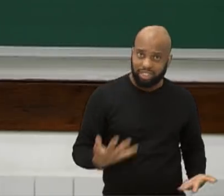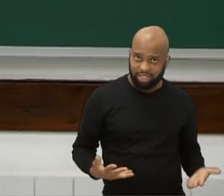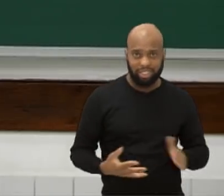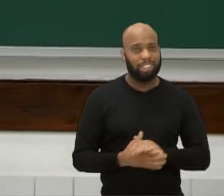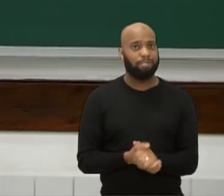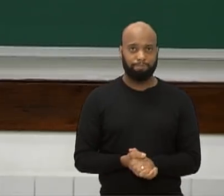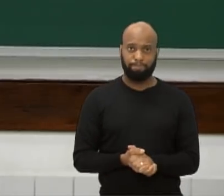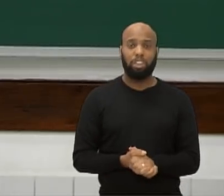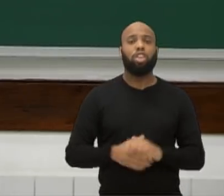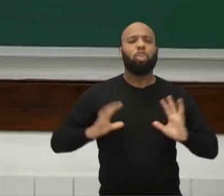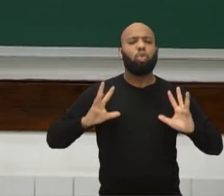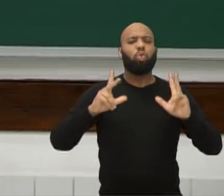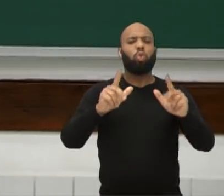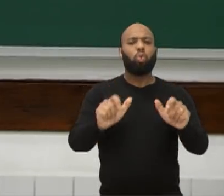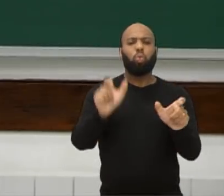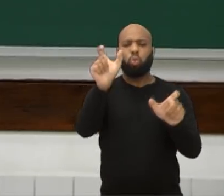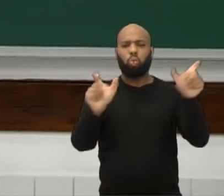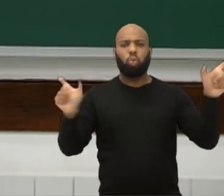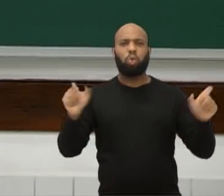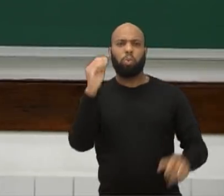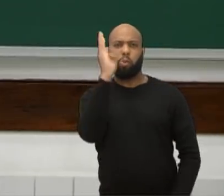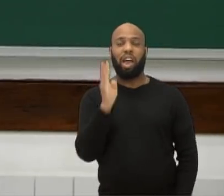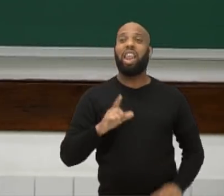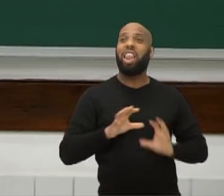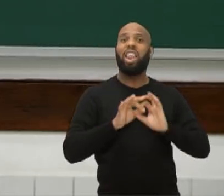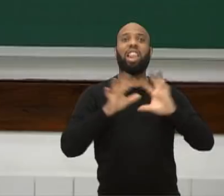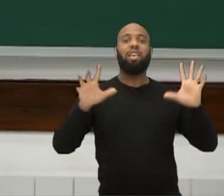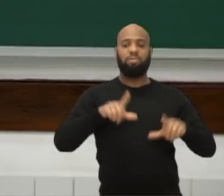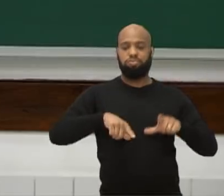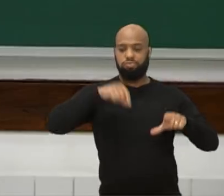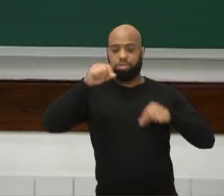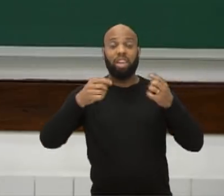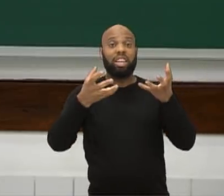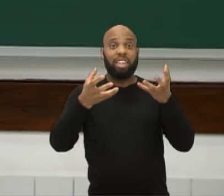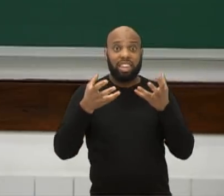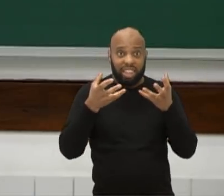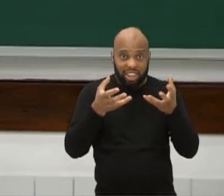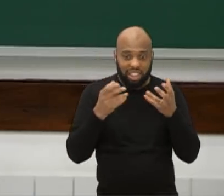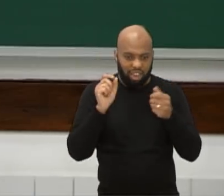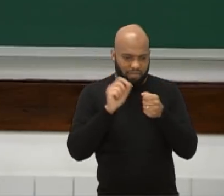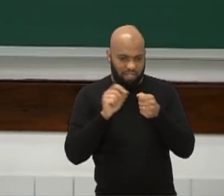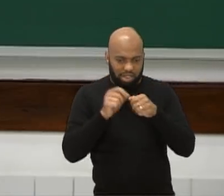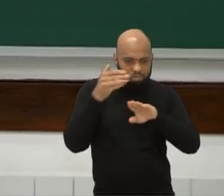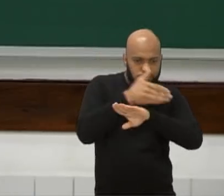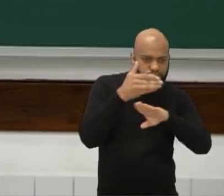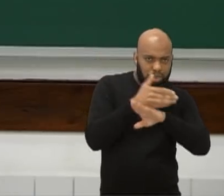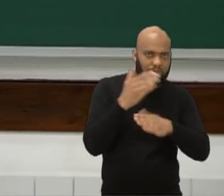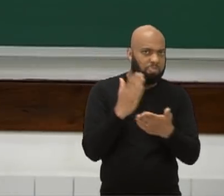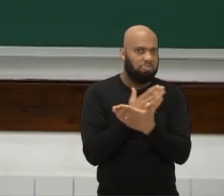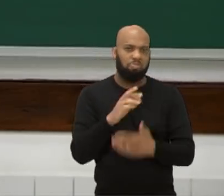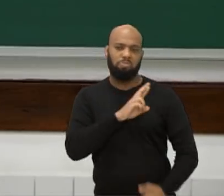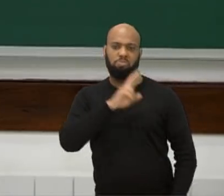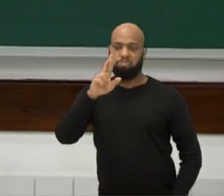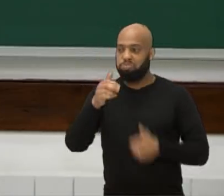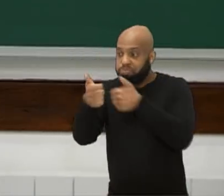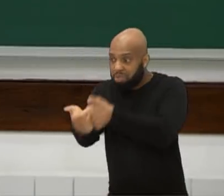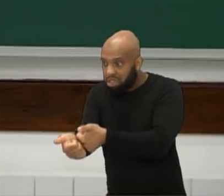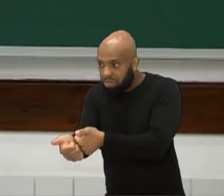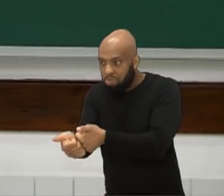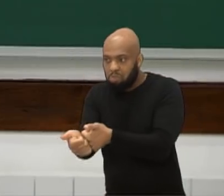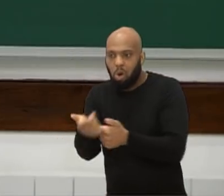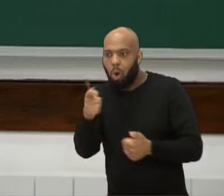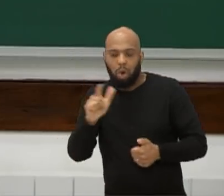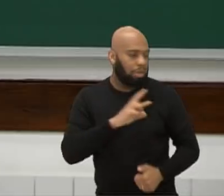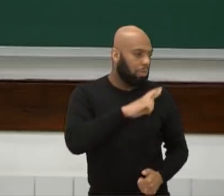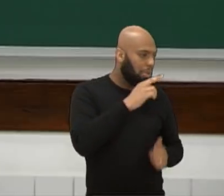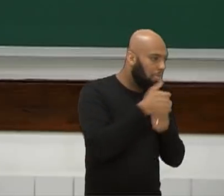Brasil. Todos os brasileiros são livres para escolher se querem fazer parte de uma denominação religiosa